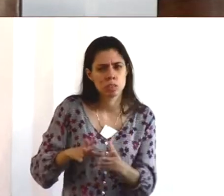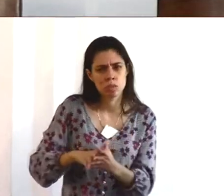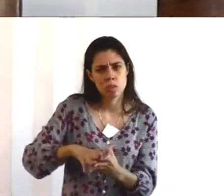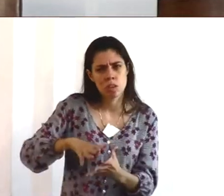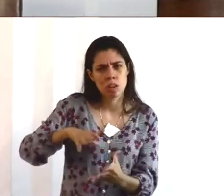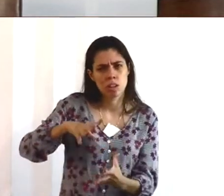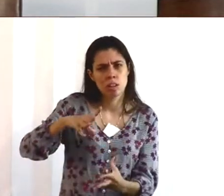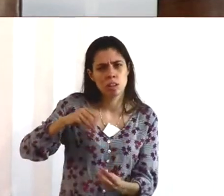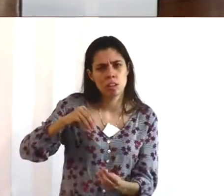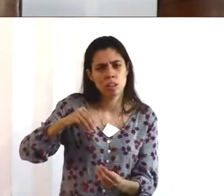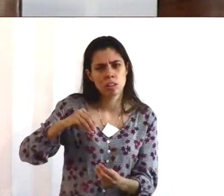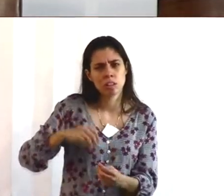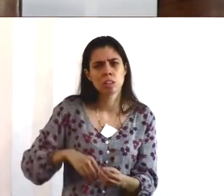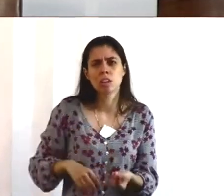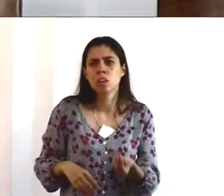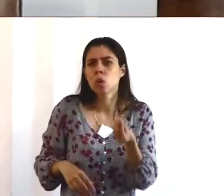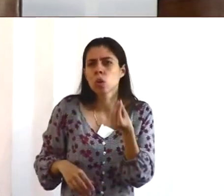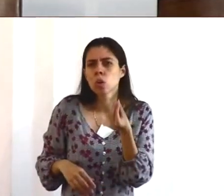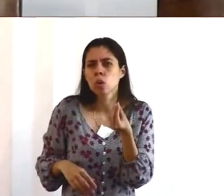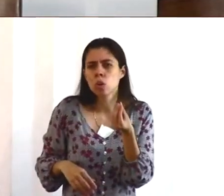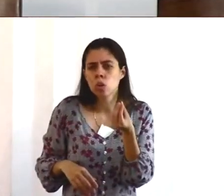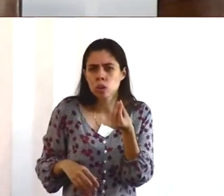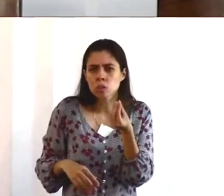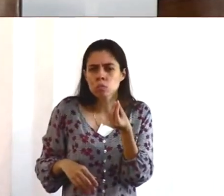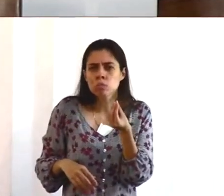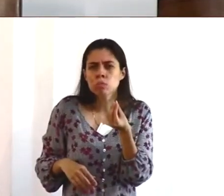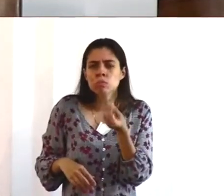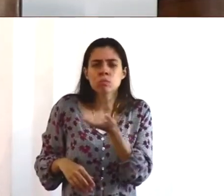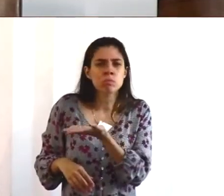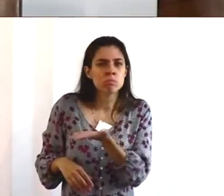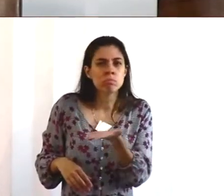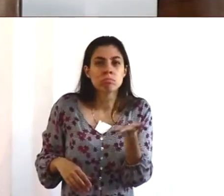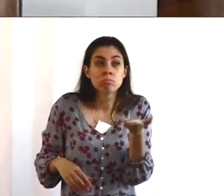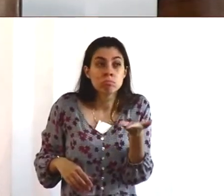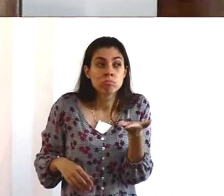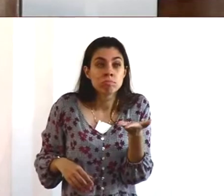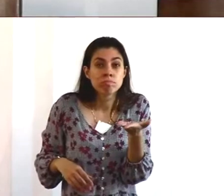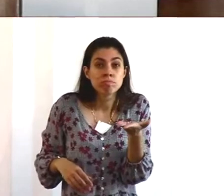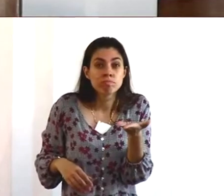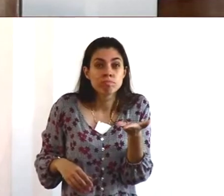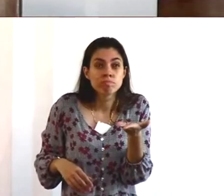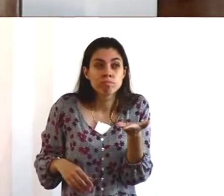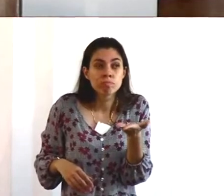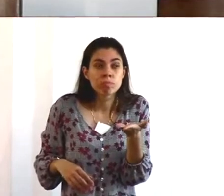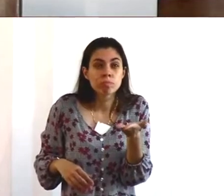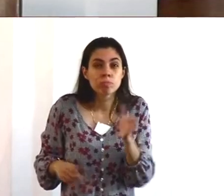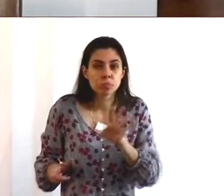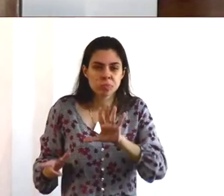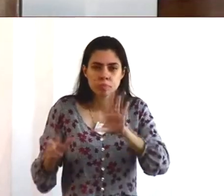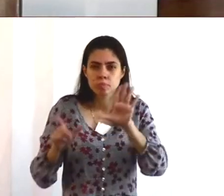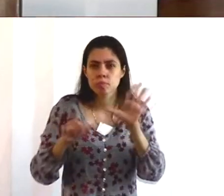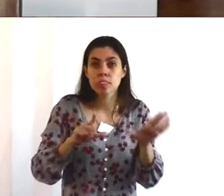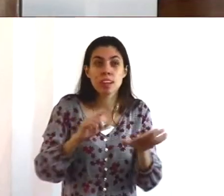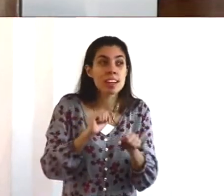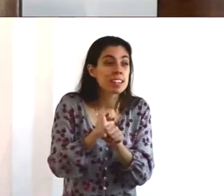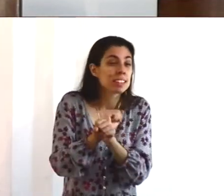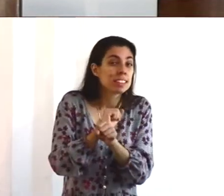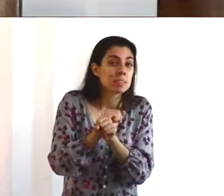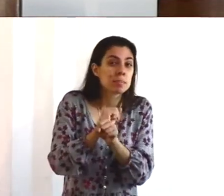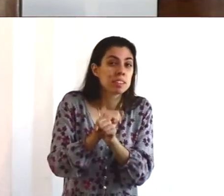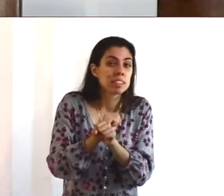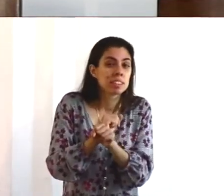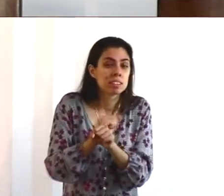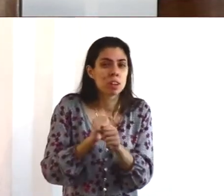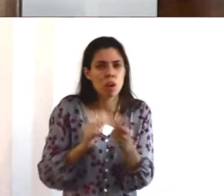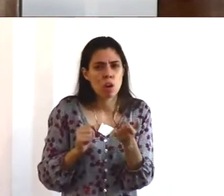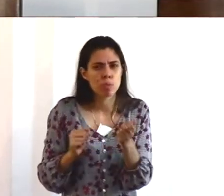está enfrentando esses dias maus. Eu não sei qual é a sua esperança ou qual é a sua frustração. Eu só sei